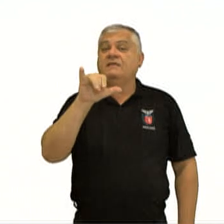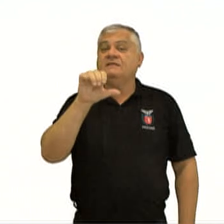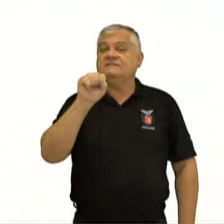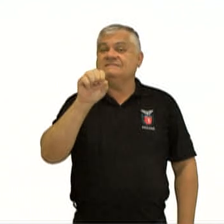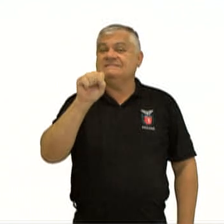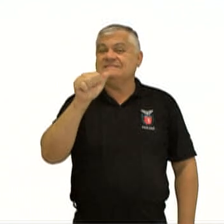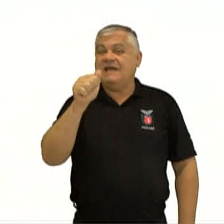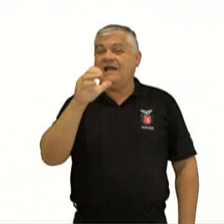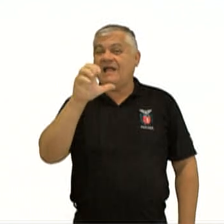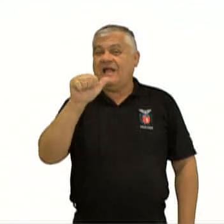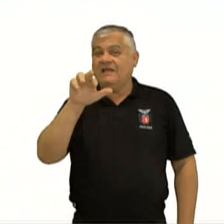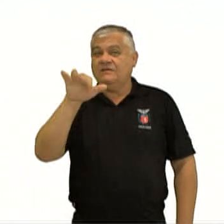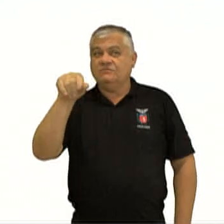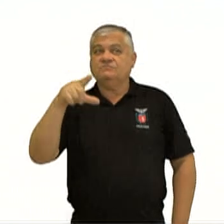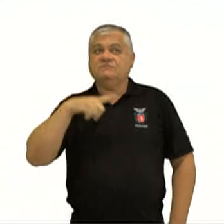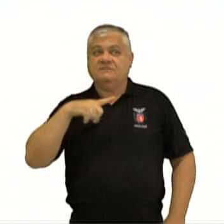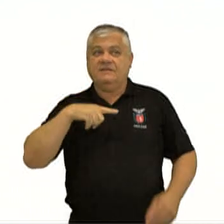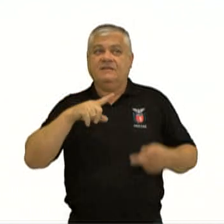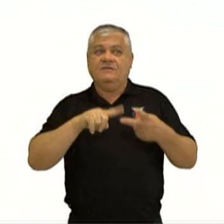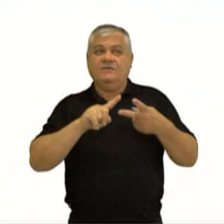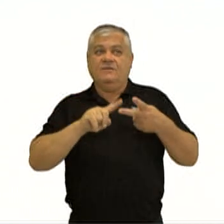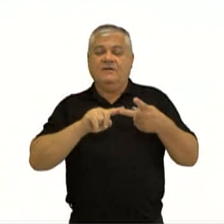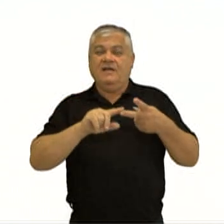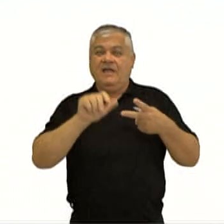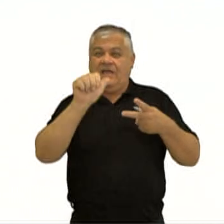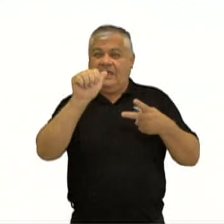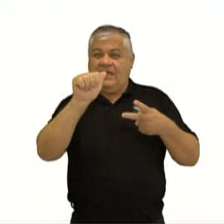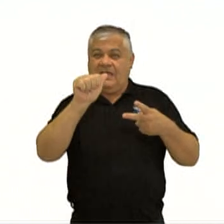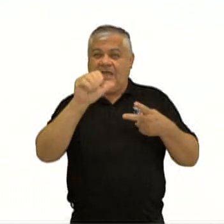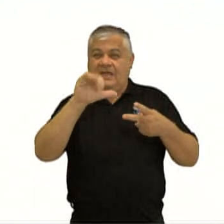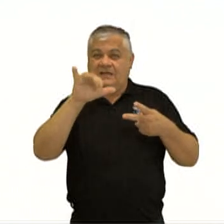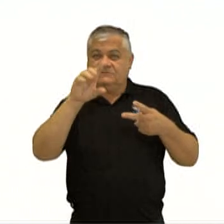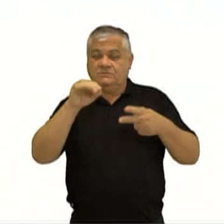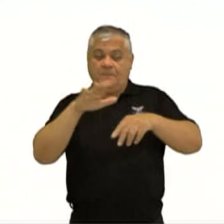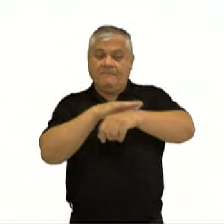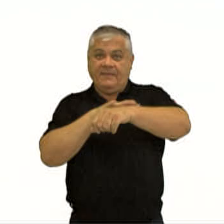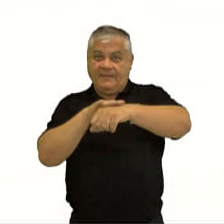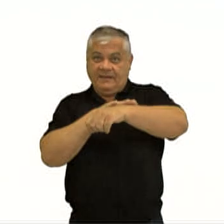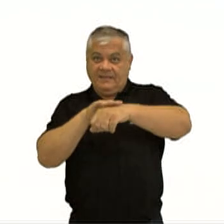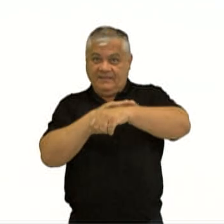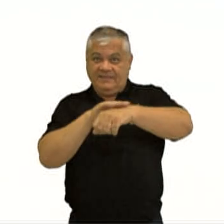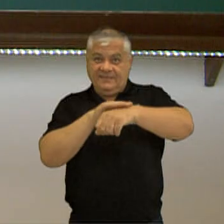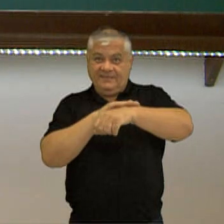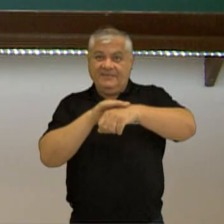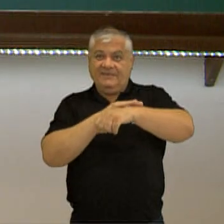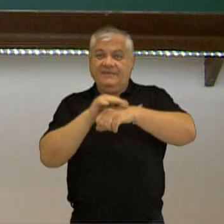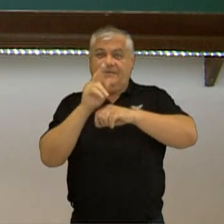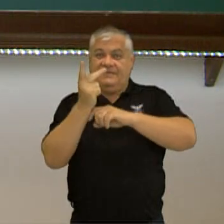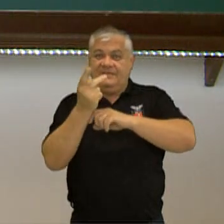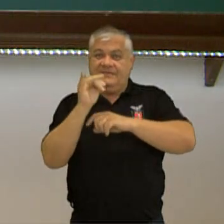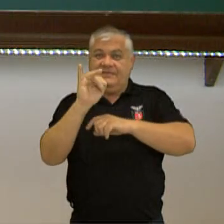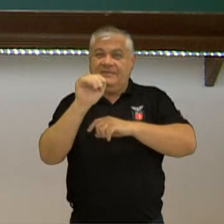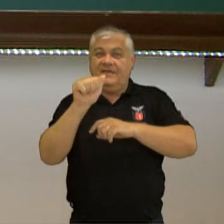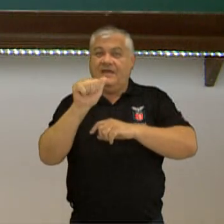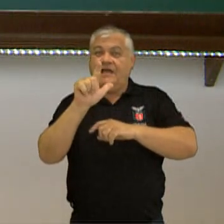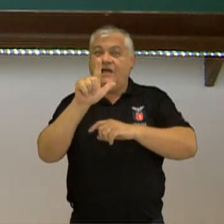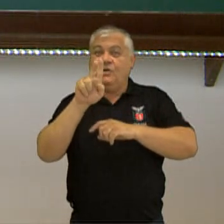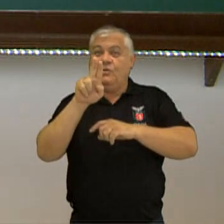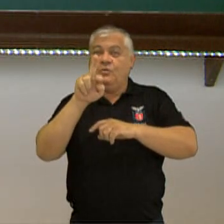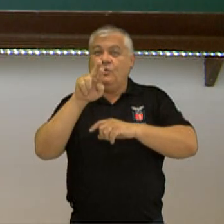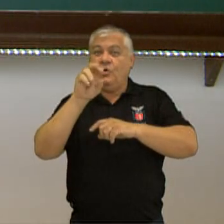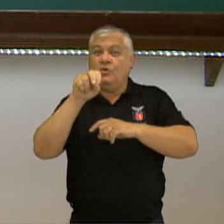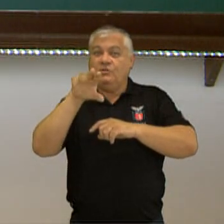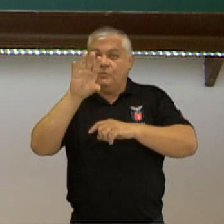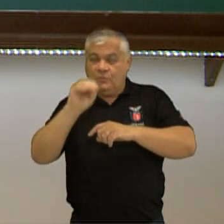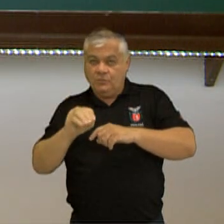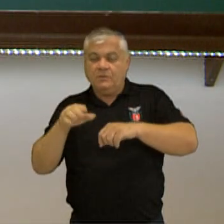nós temos aqui o ácido hialurônico, né, presente na pele, né, também preenche os espaços entre a pele, entre